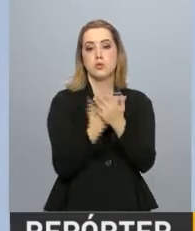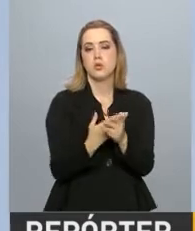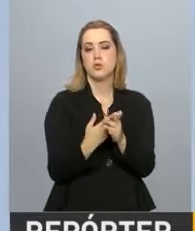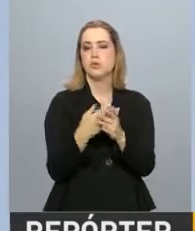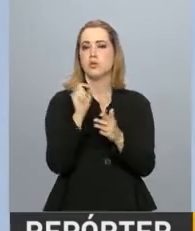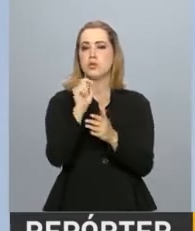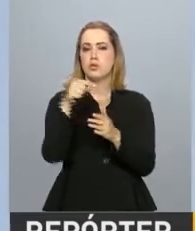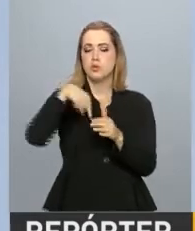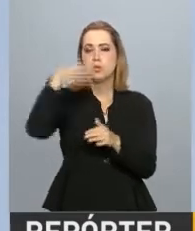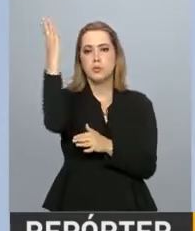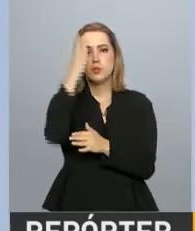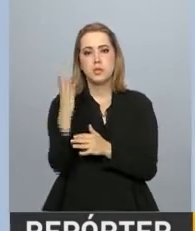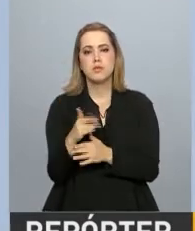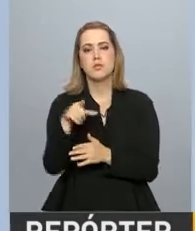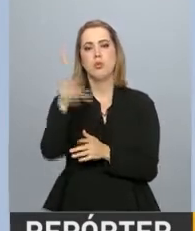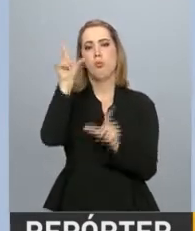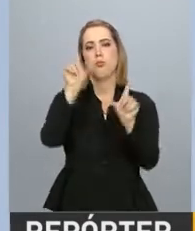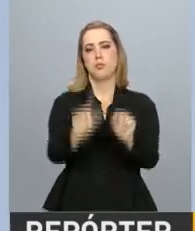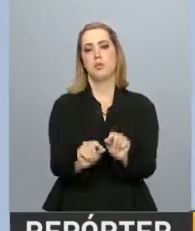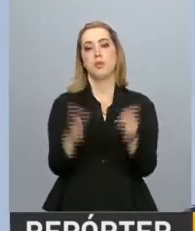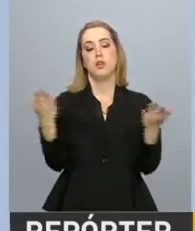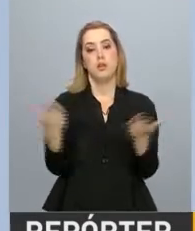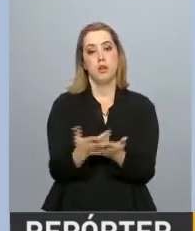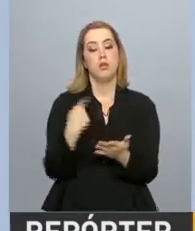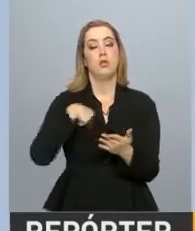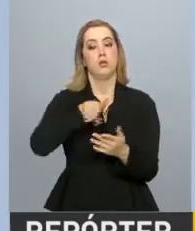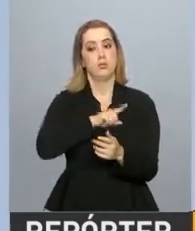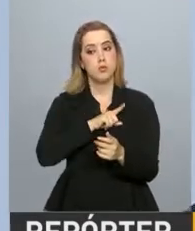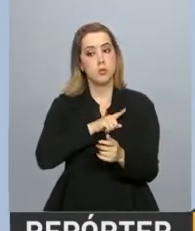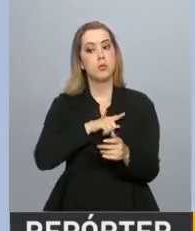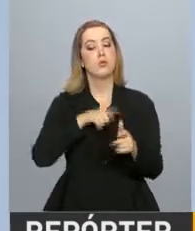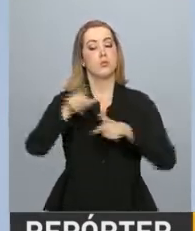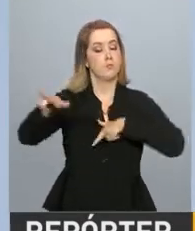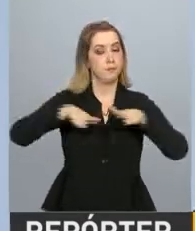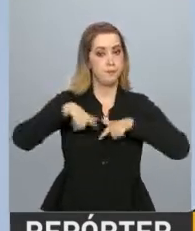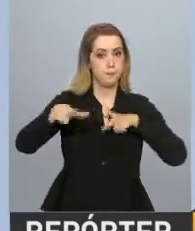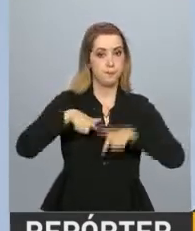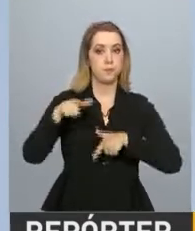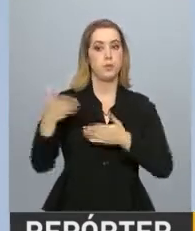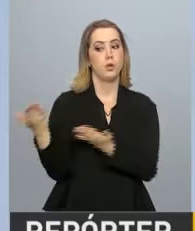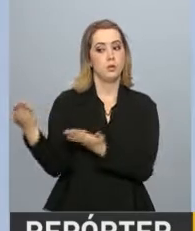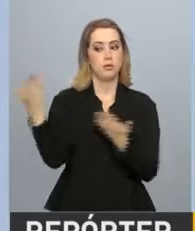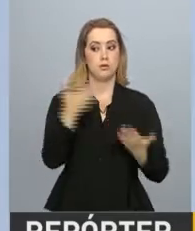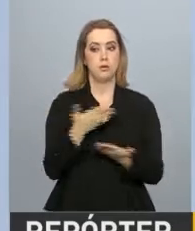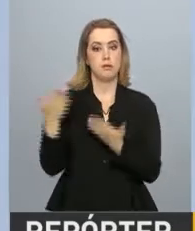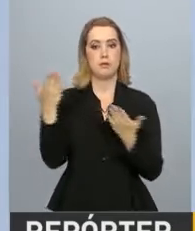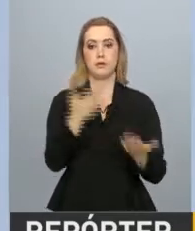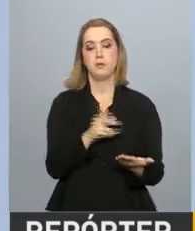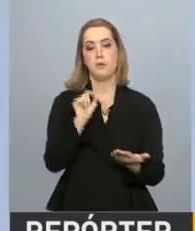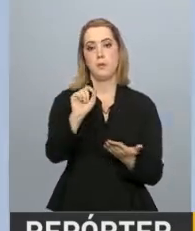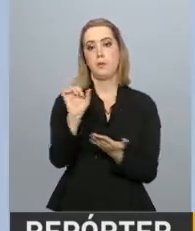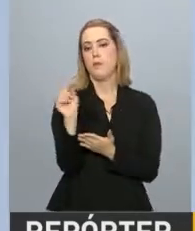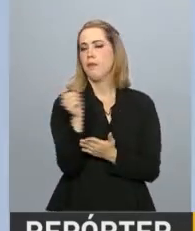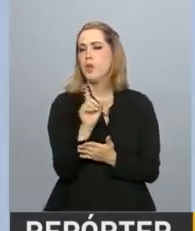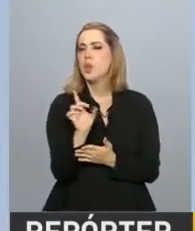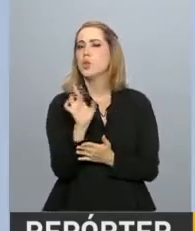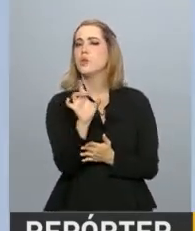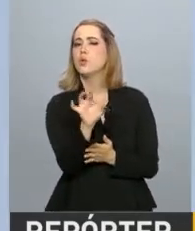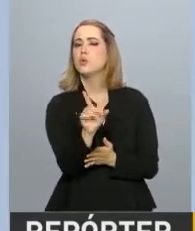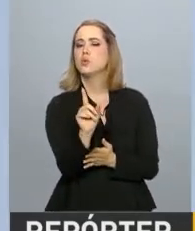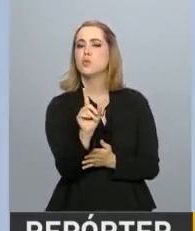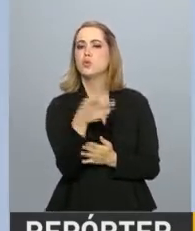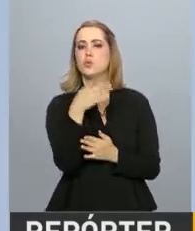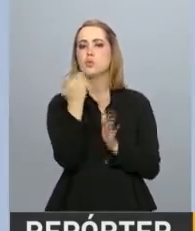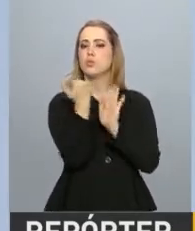baixo, e estamos fazendo o nosso dever de casa, trazendo não só as proposições que